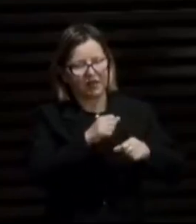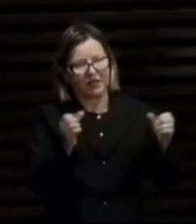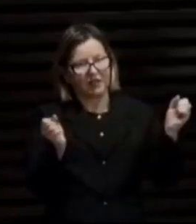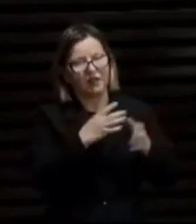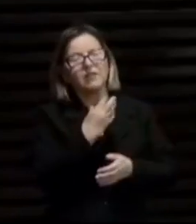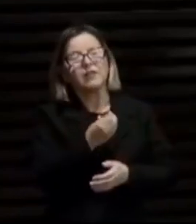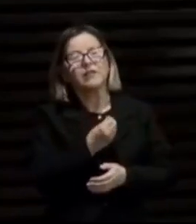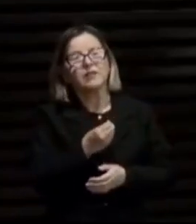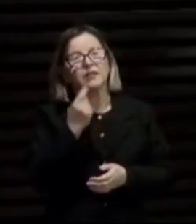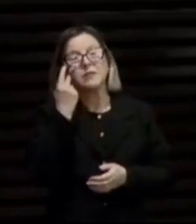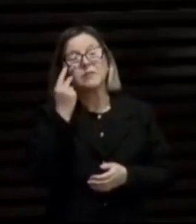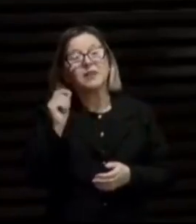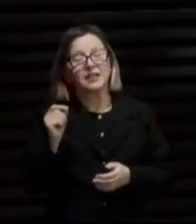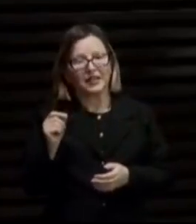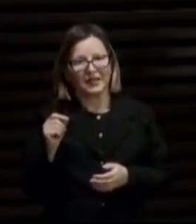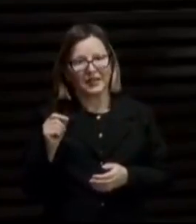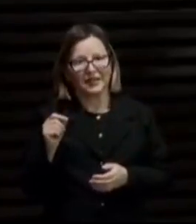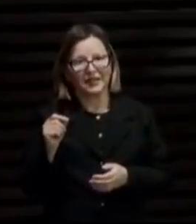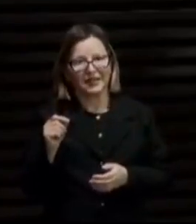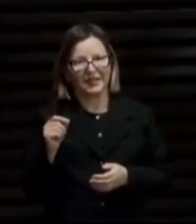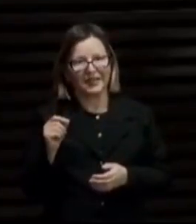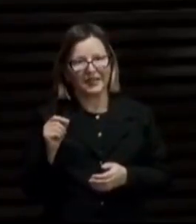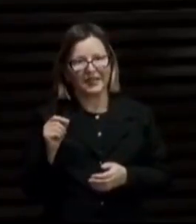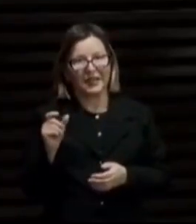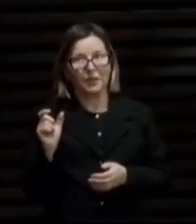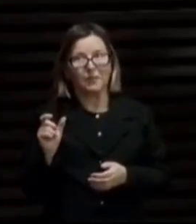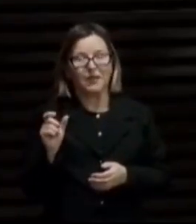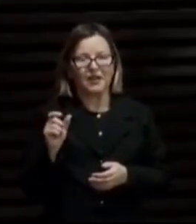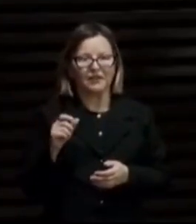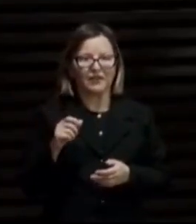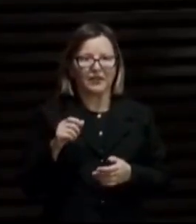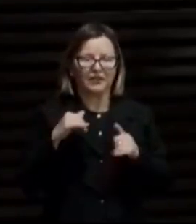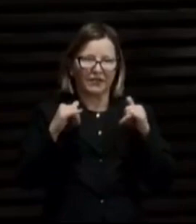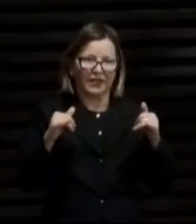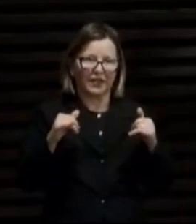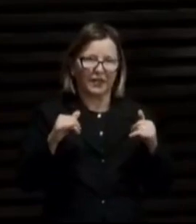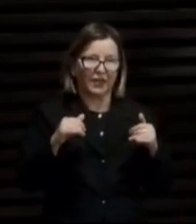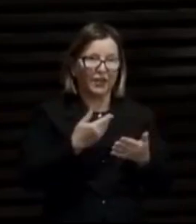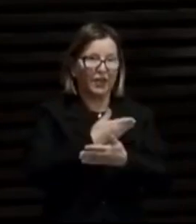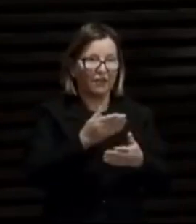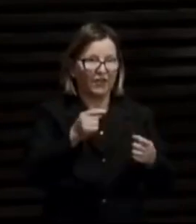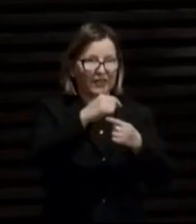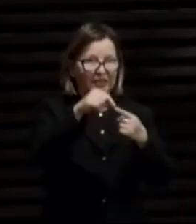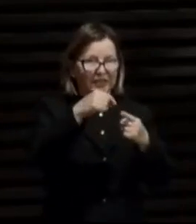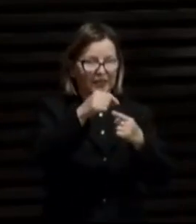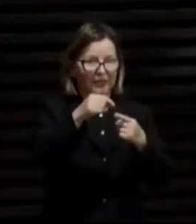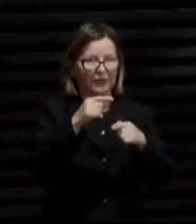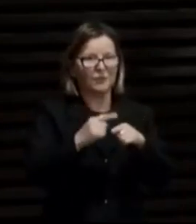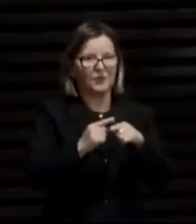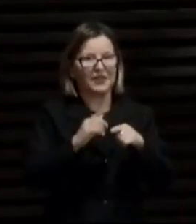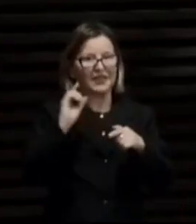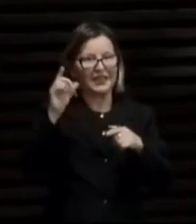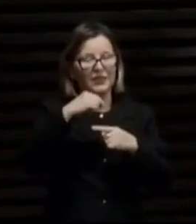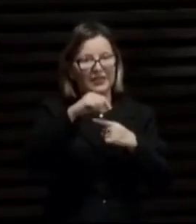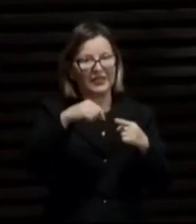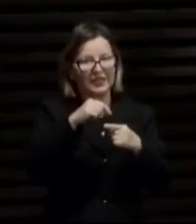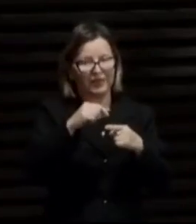Para que, olha o que a palavra diz, vós sereis santos, porque eu sou santo. Santificação é